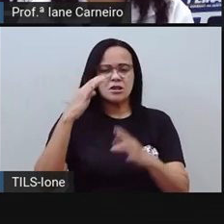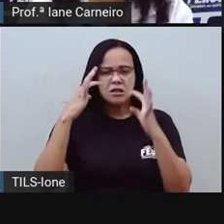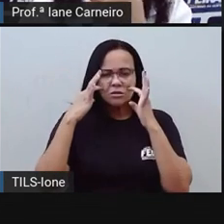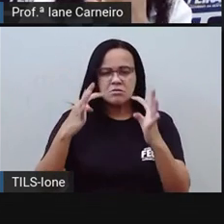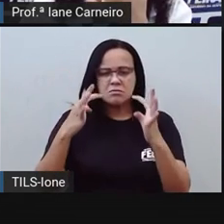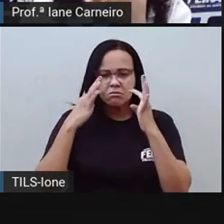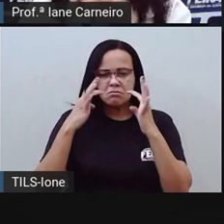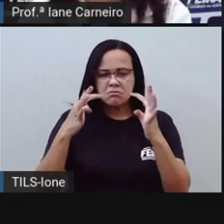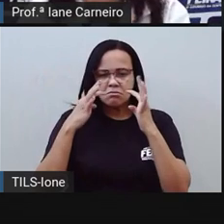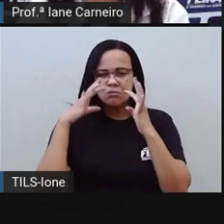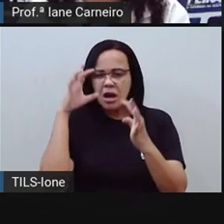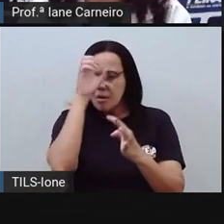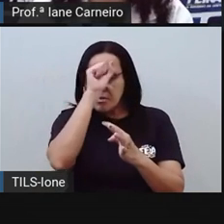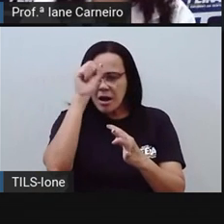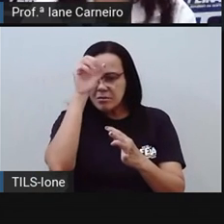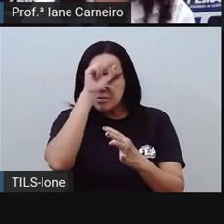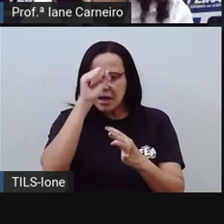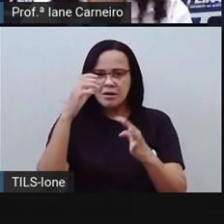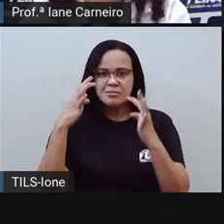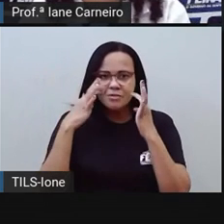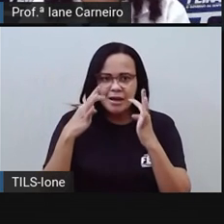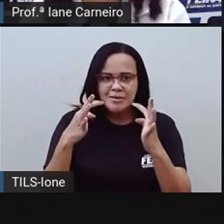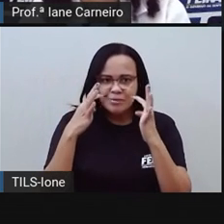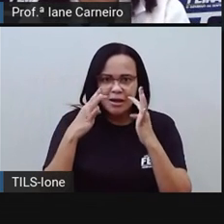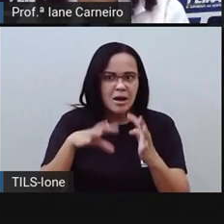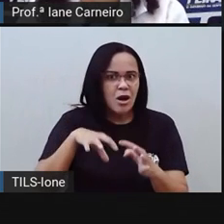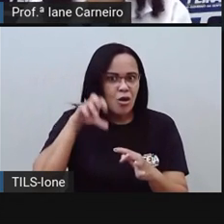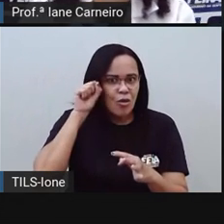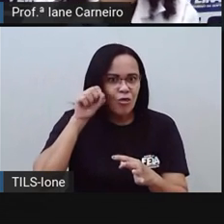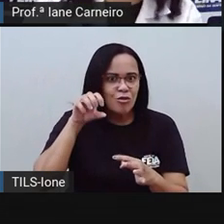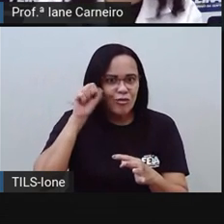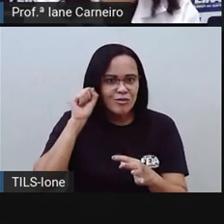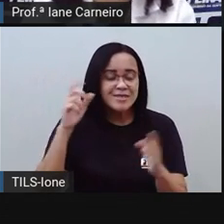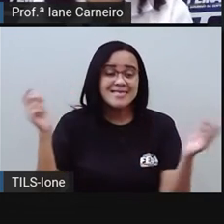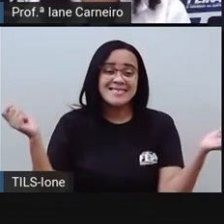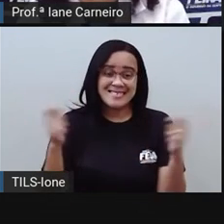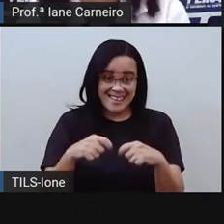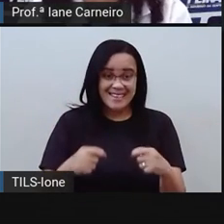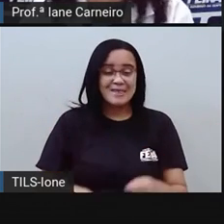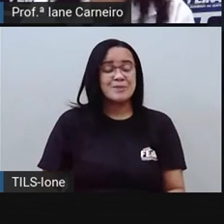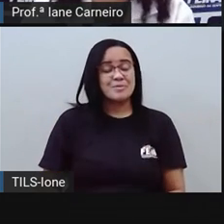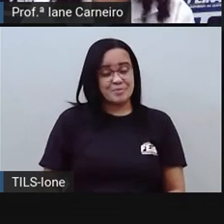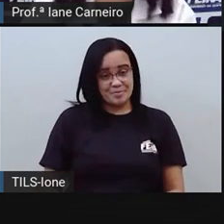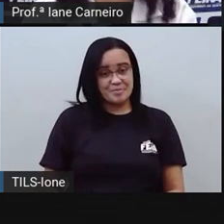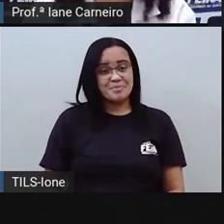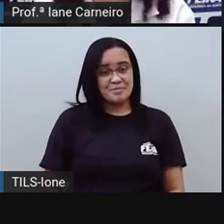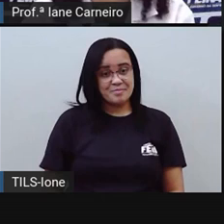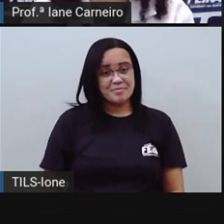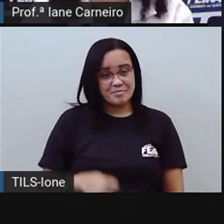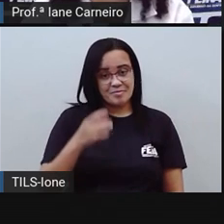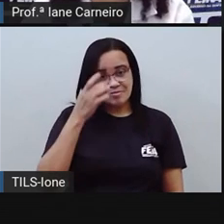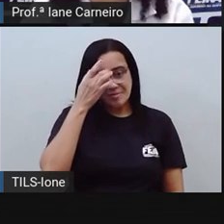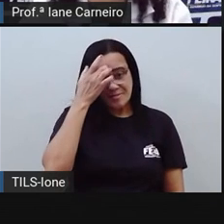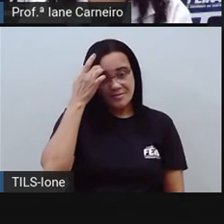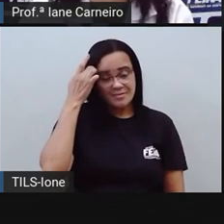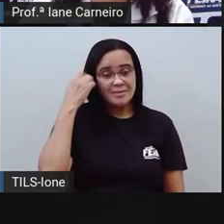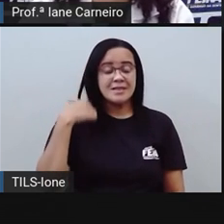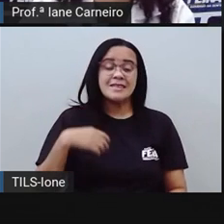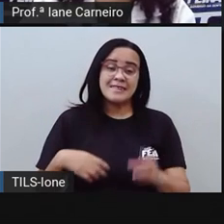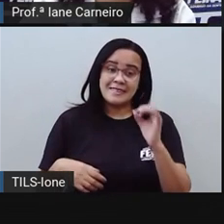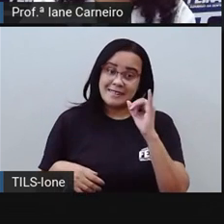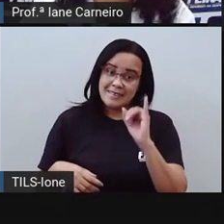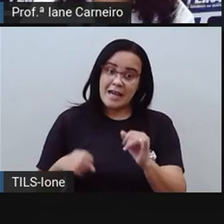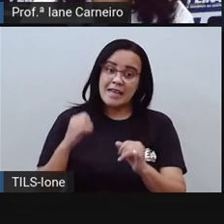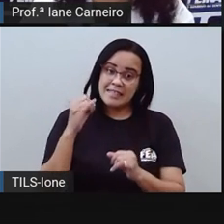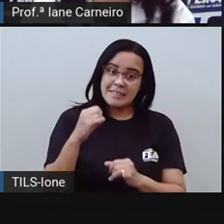o papai e a mamãe quando eles estão falando que não é para a gente ir para tal lugar, né? Ou não é para fazer tal coisa, a gente fica, ah, não quero ouvir. Mas